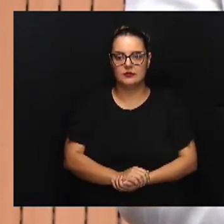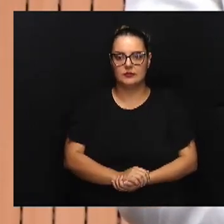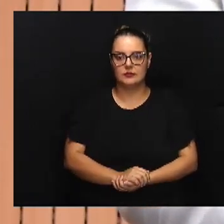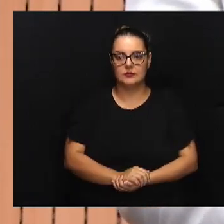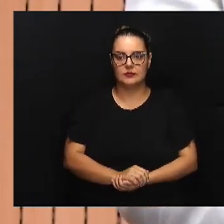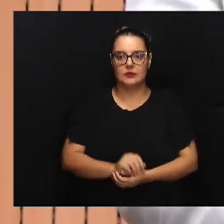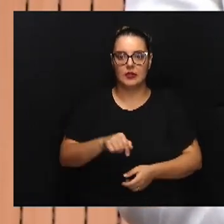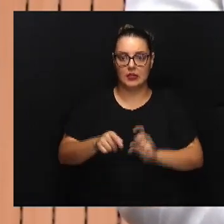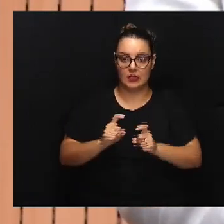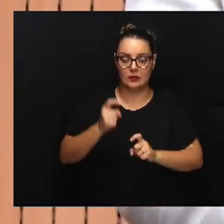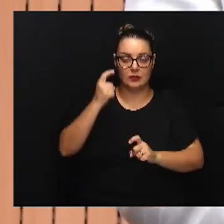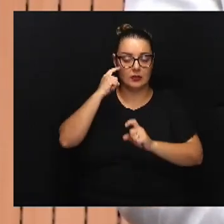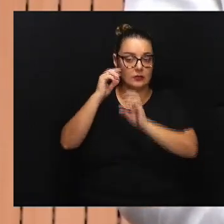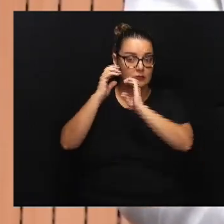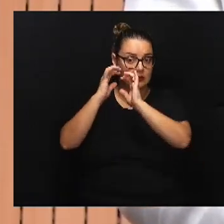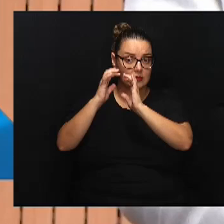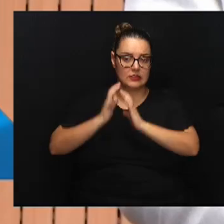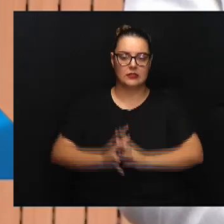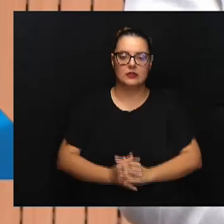Essa reunião foi pensada